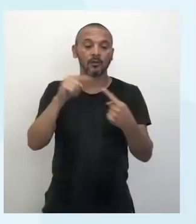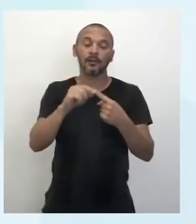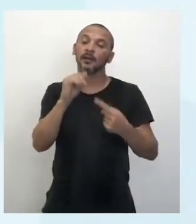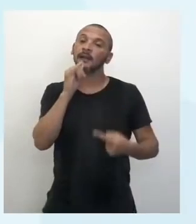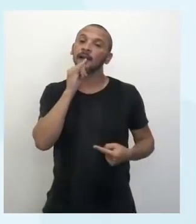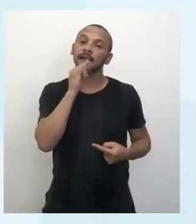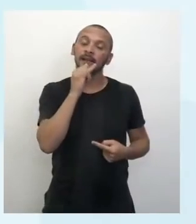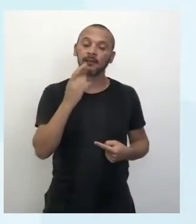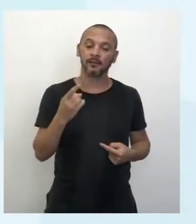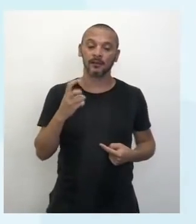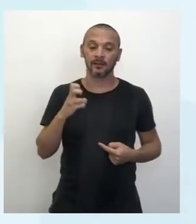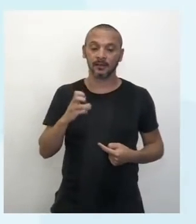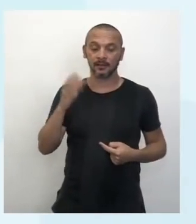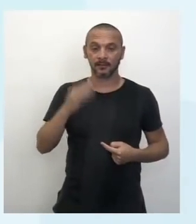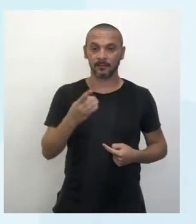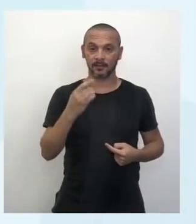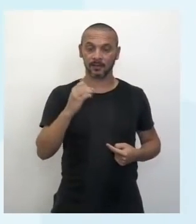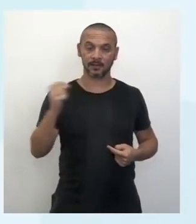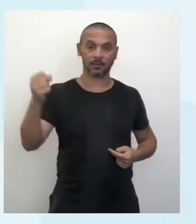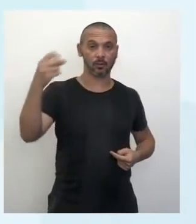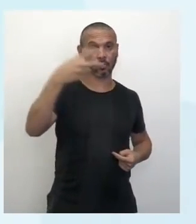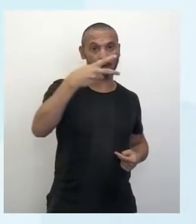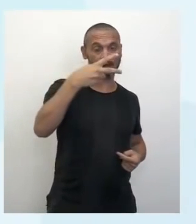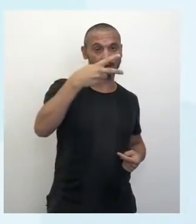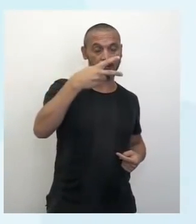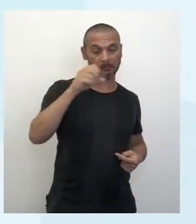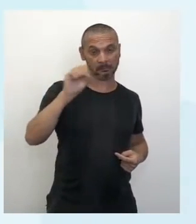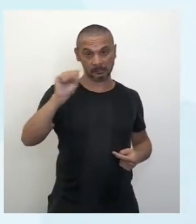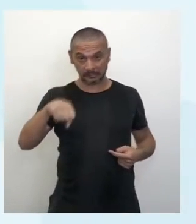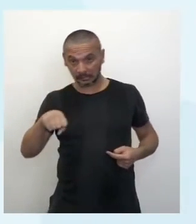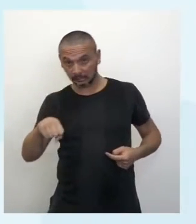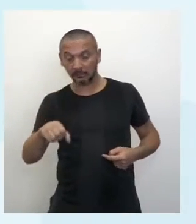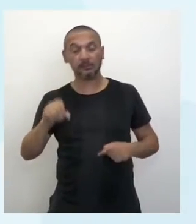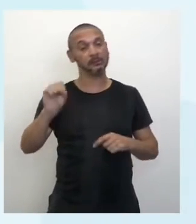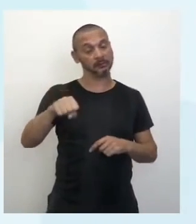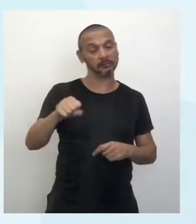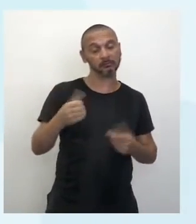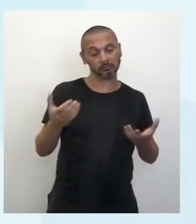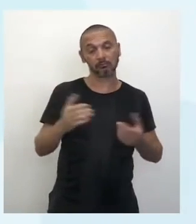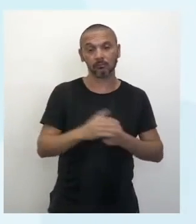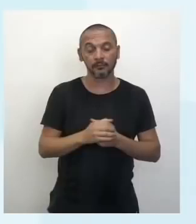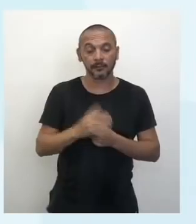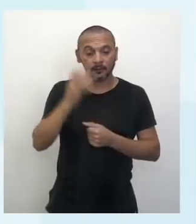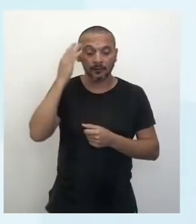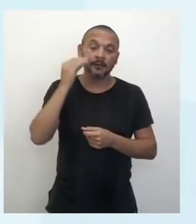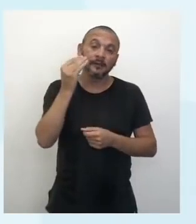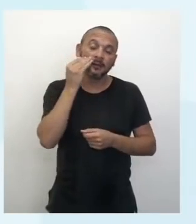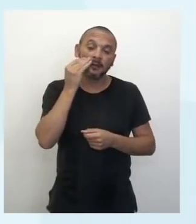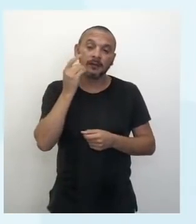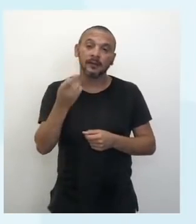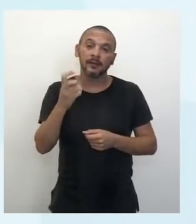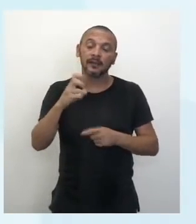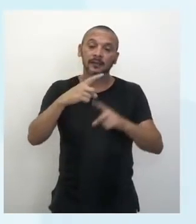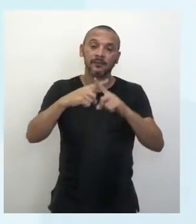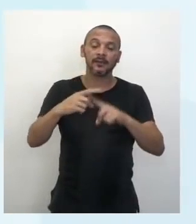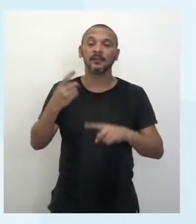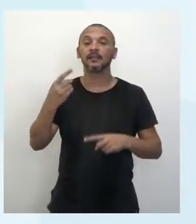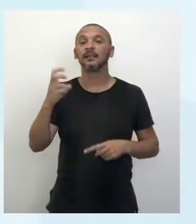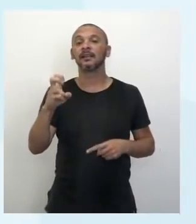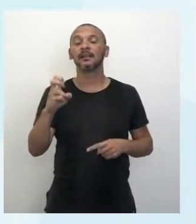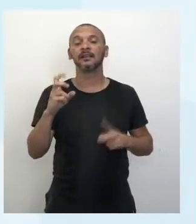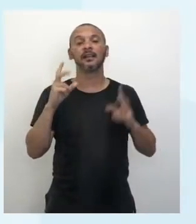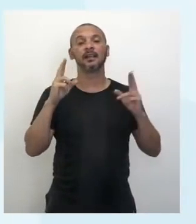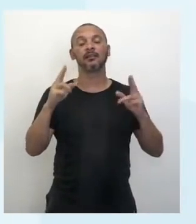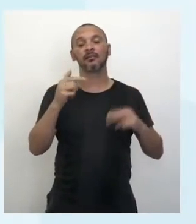né? 15 décimos ao quadrado, sim ou não? É a maneira mais fácil. E daí eu testei, fiz 15 vezes 15 e de fato